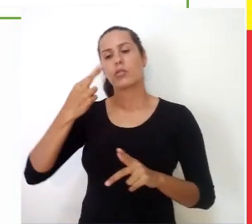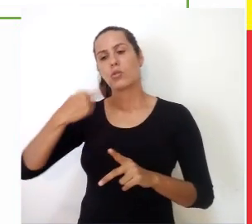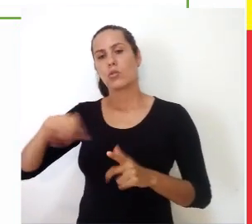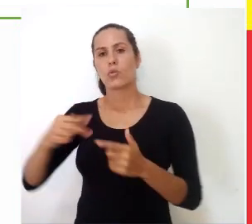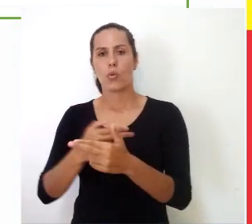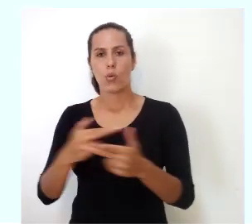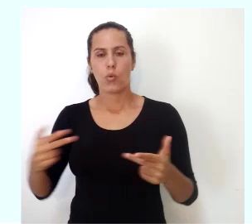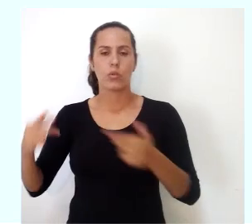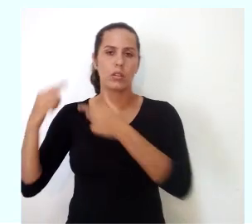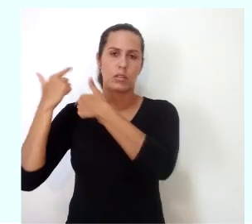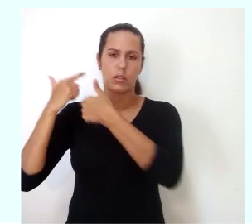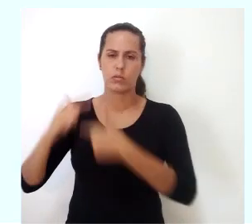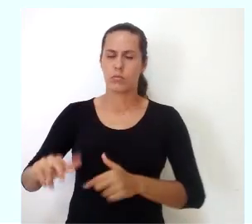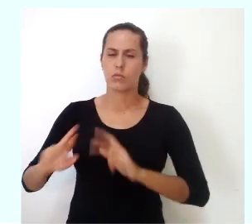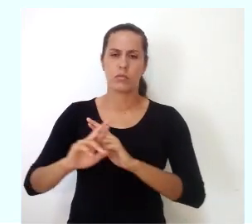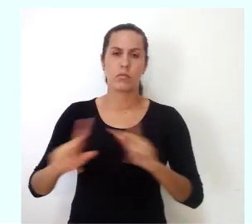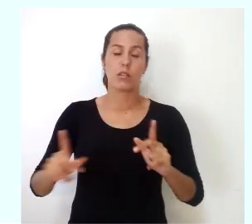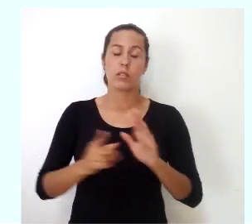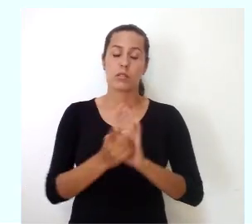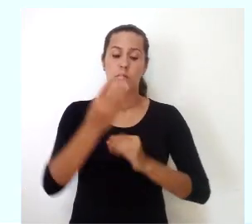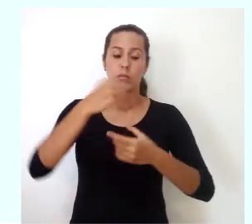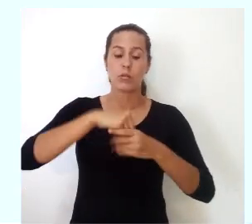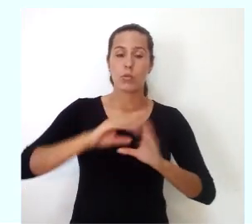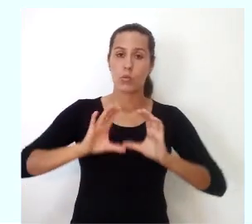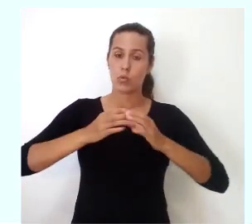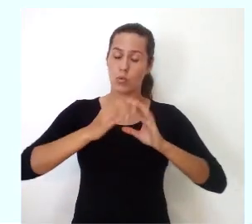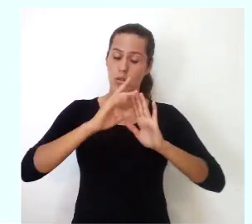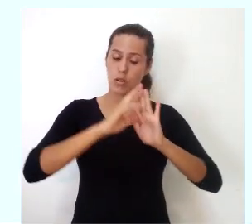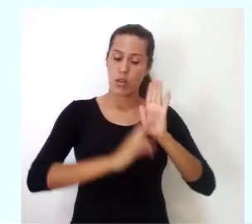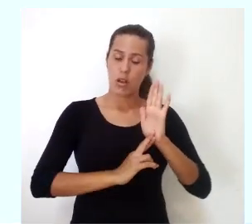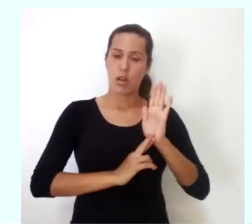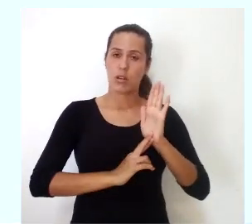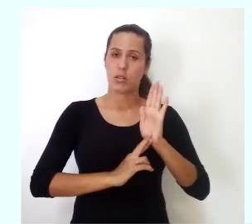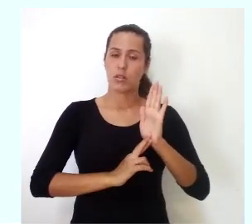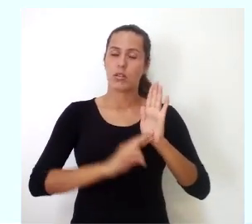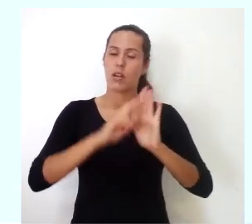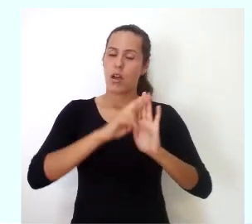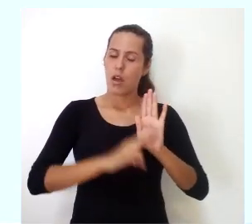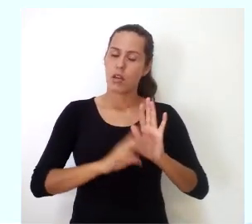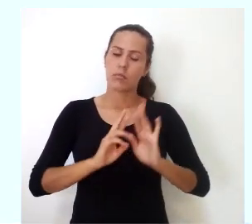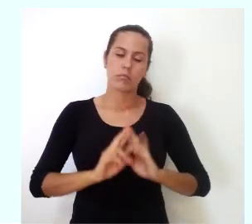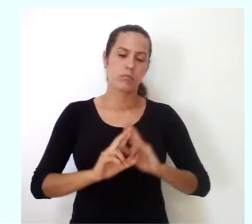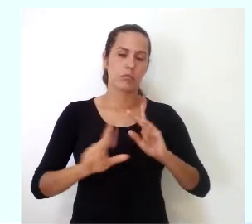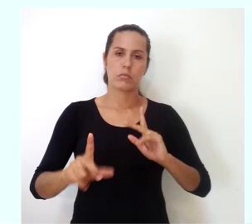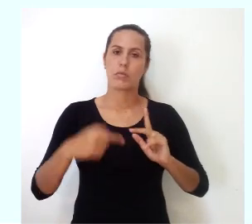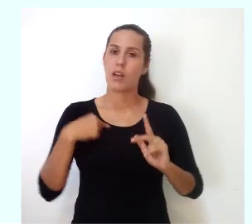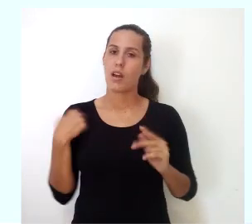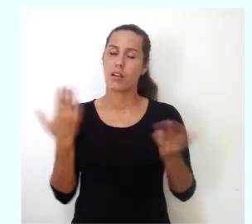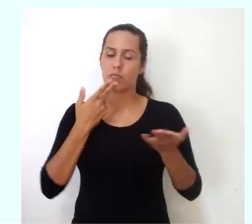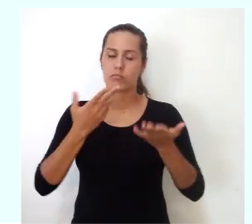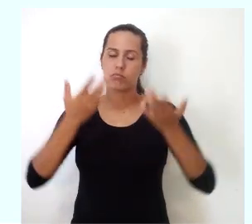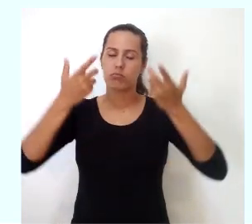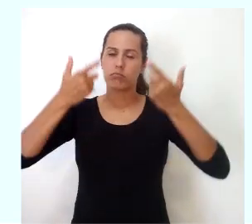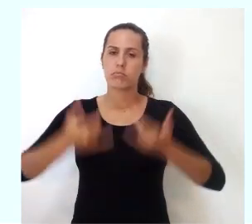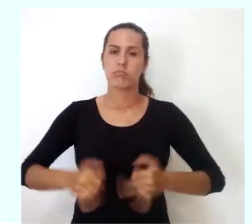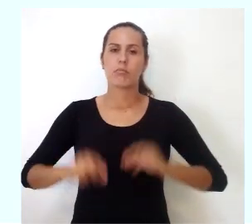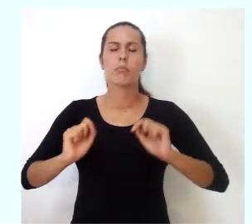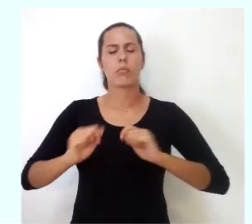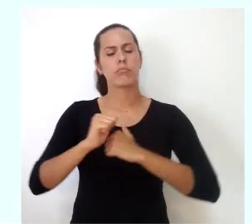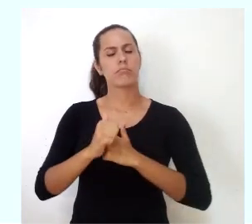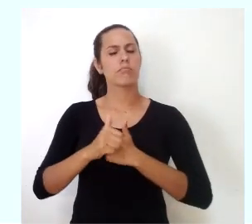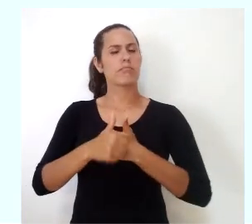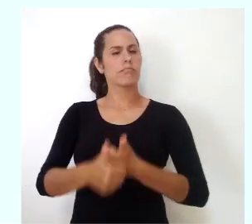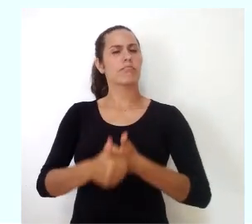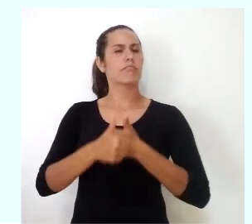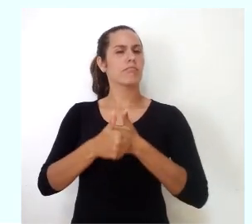seu código ético, certo? Que aquele que professa deverá, certo? Seguir, poderá